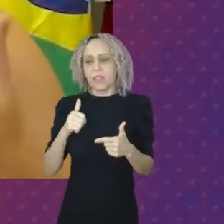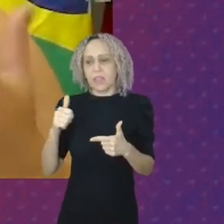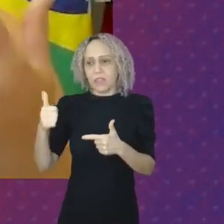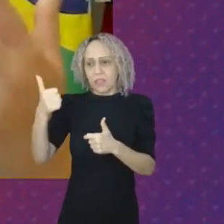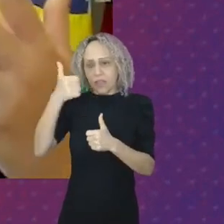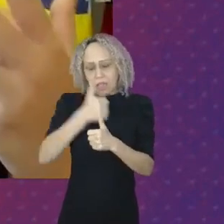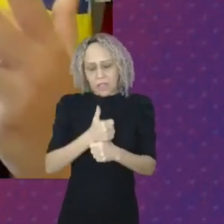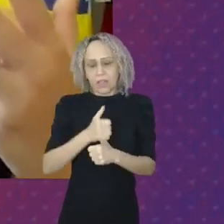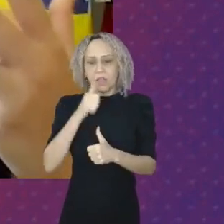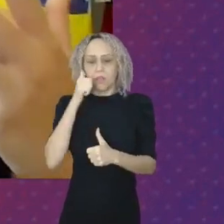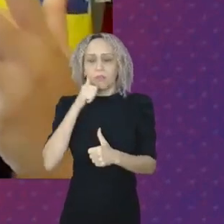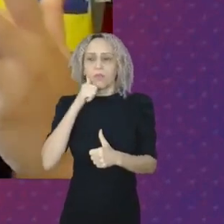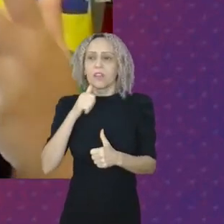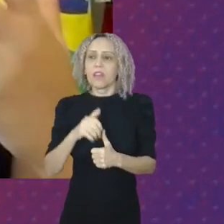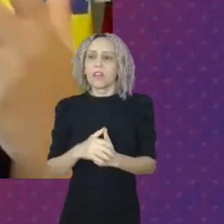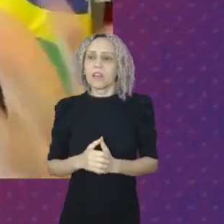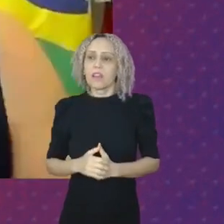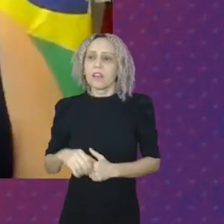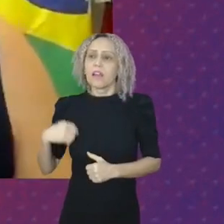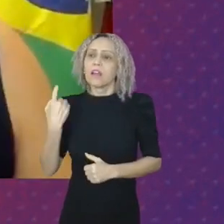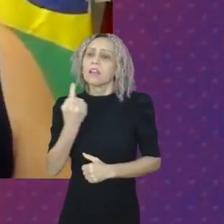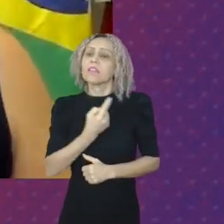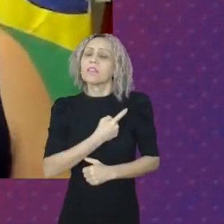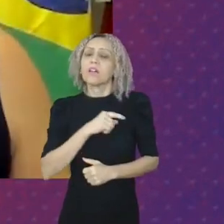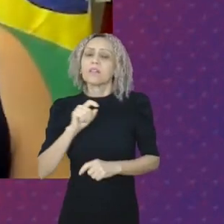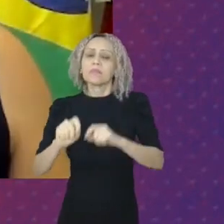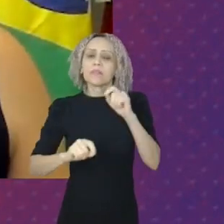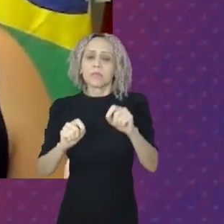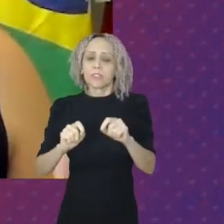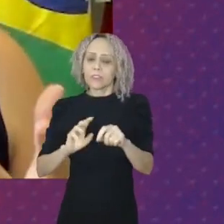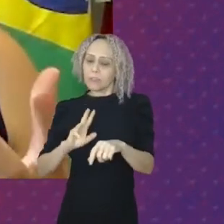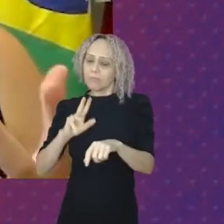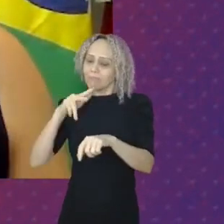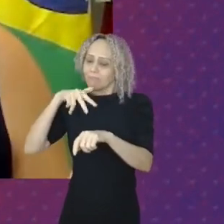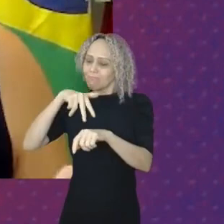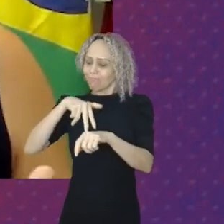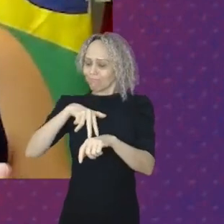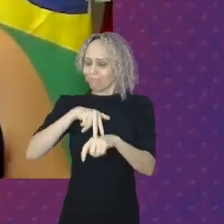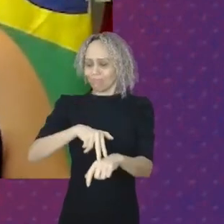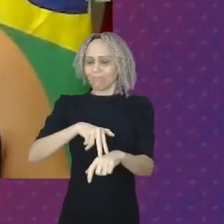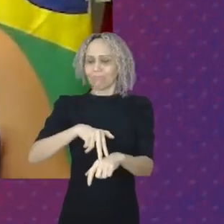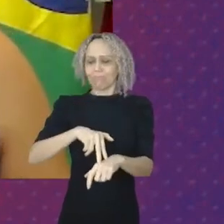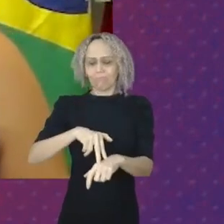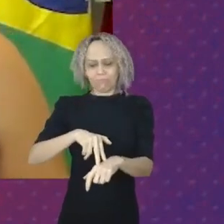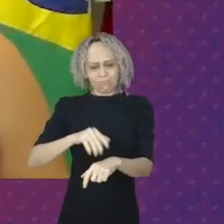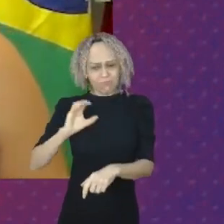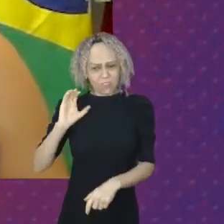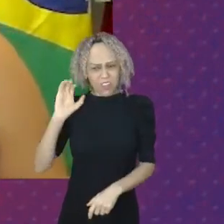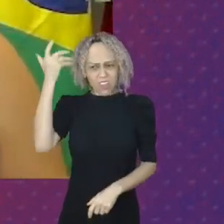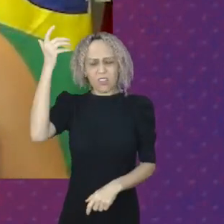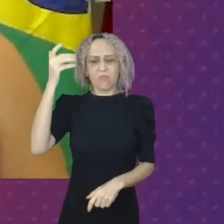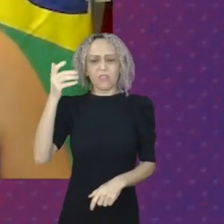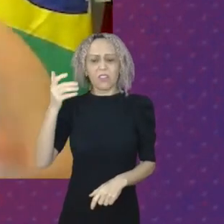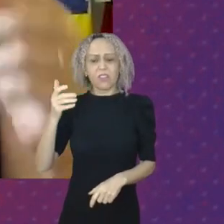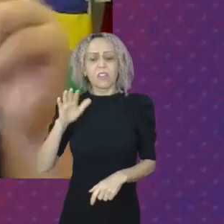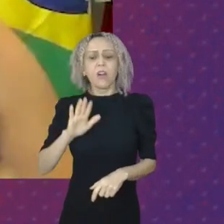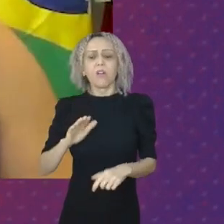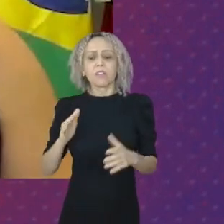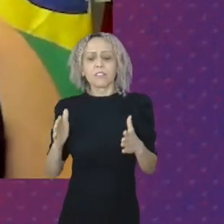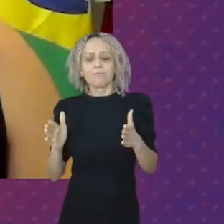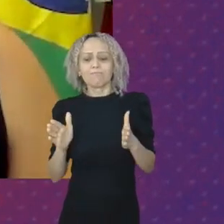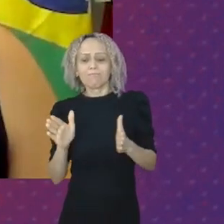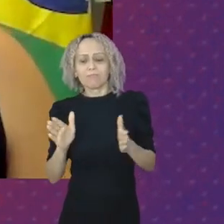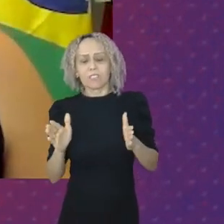porque nós tomamos a frente de forma muito definitiva nesse processo eleitoral e,